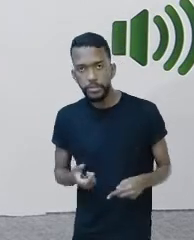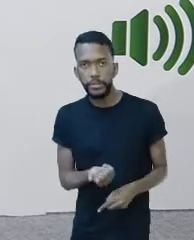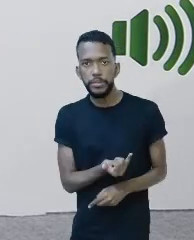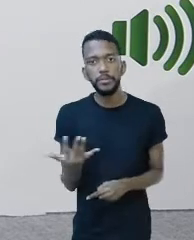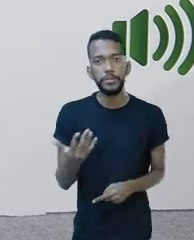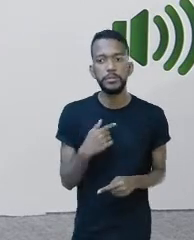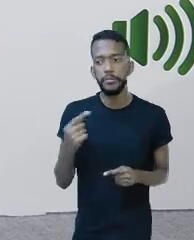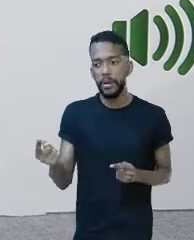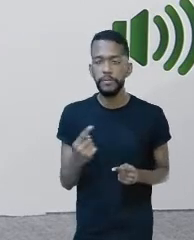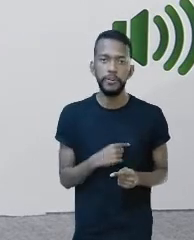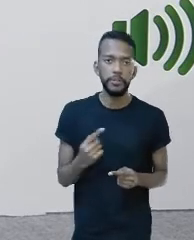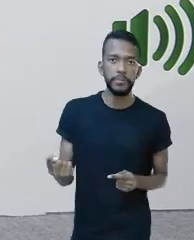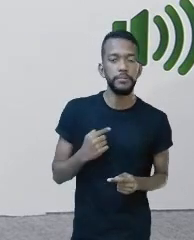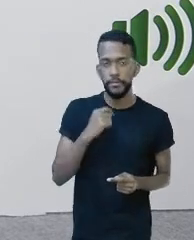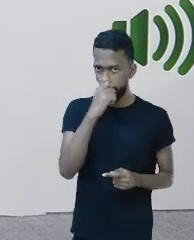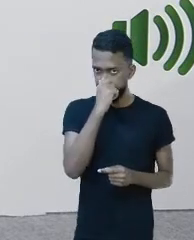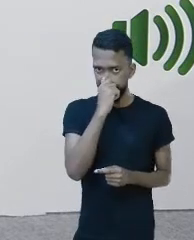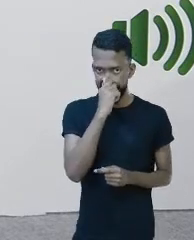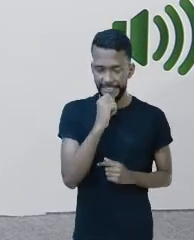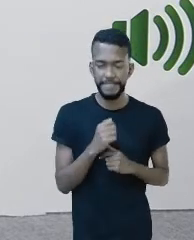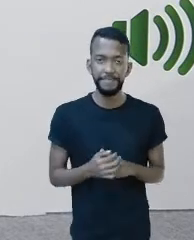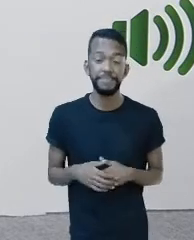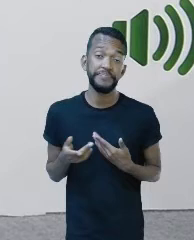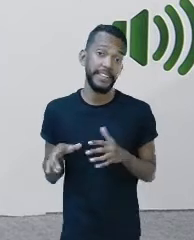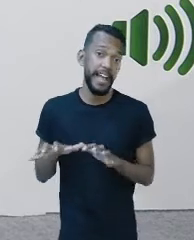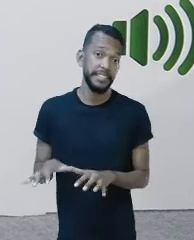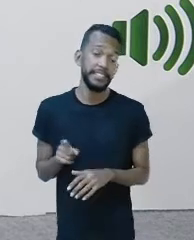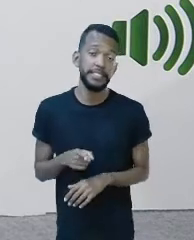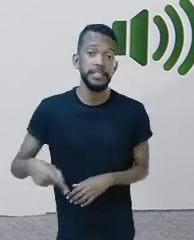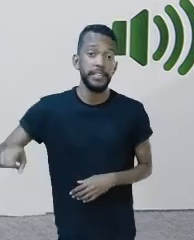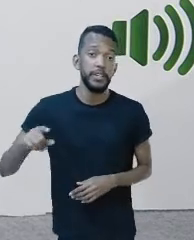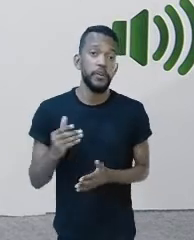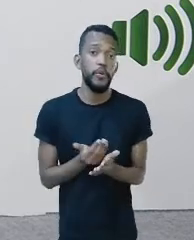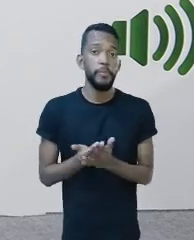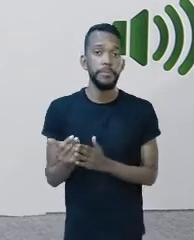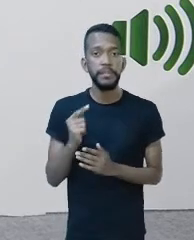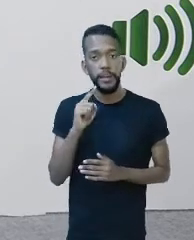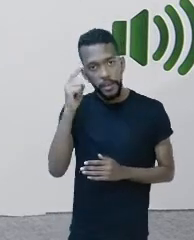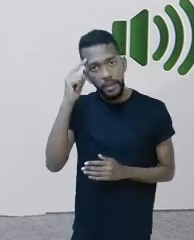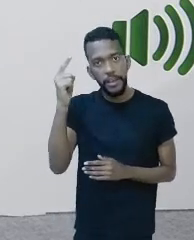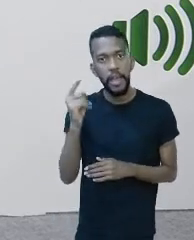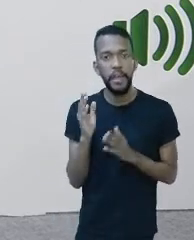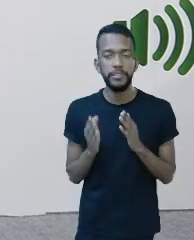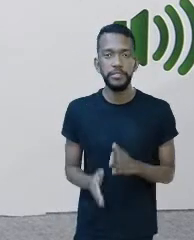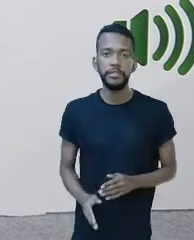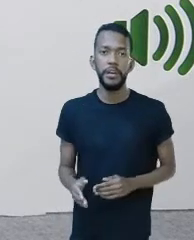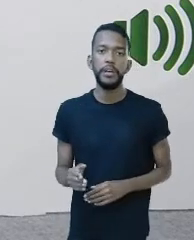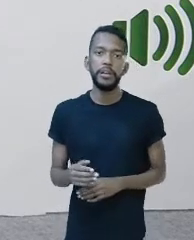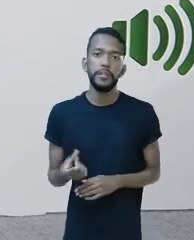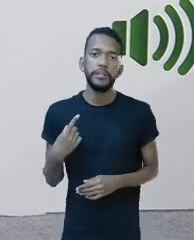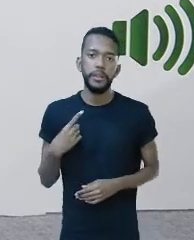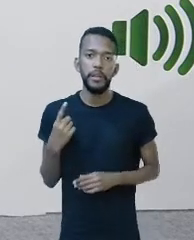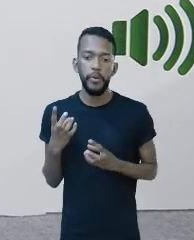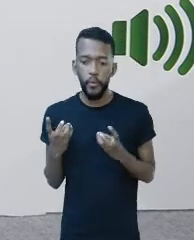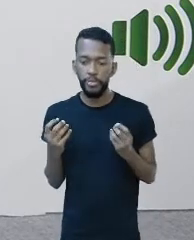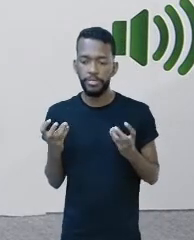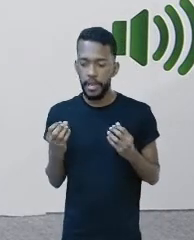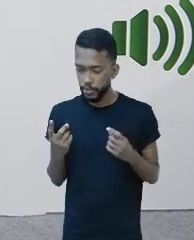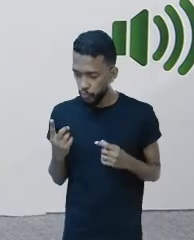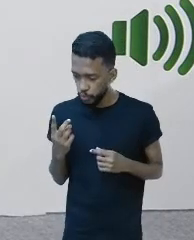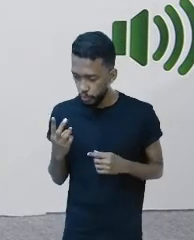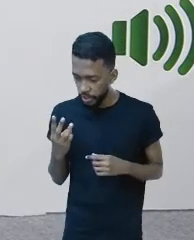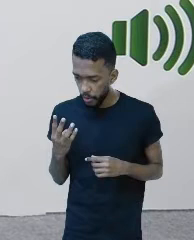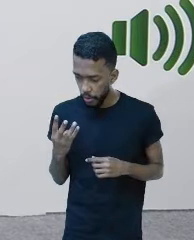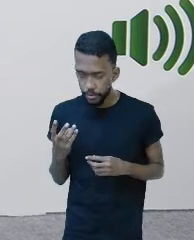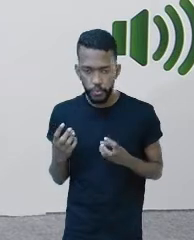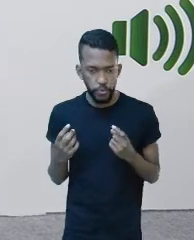animais iam e quantos animais vinham. Aí era assim que eles começaram a criar, foi assim que surgiu a contagem. E